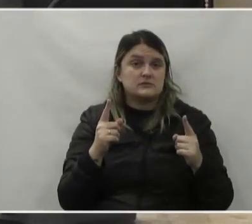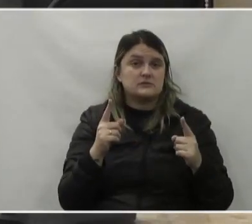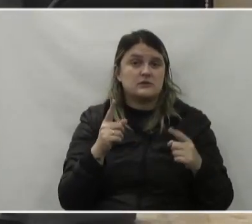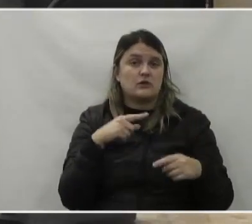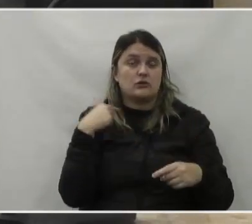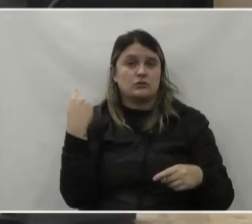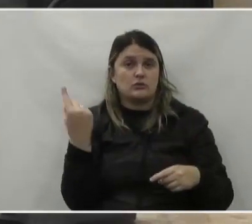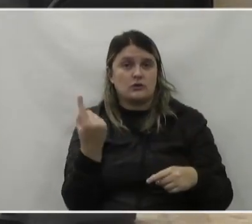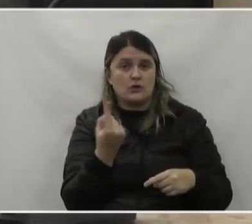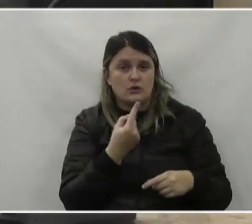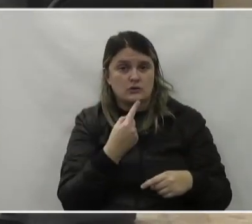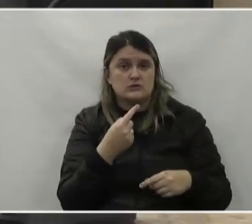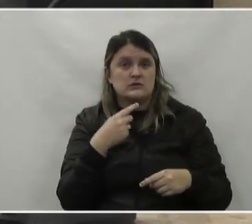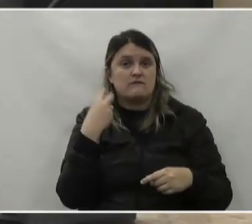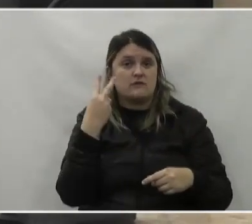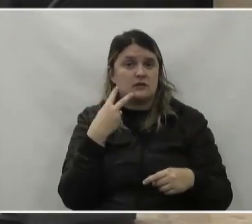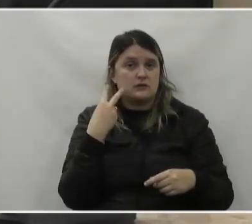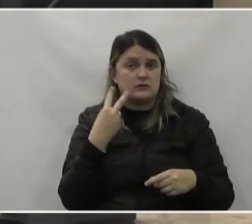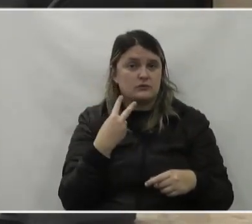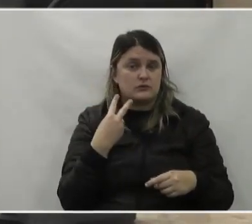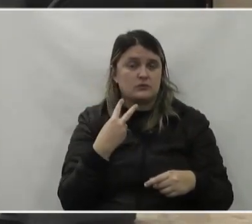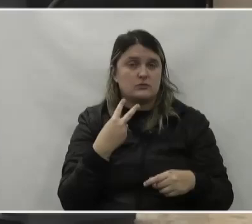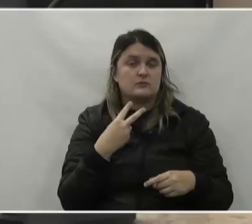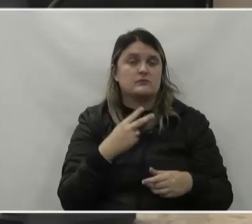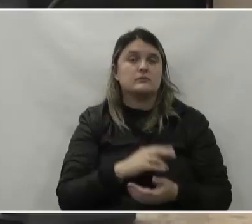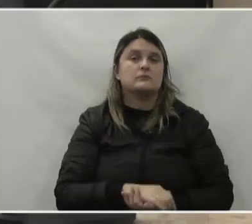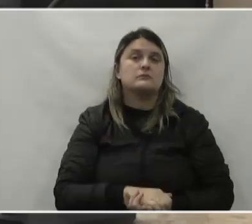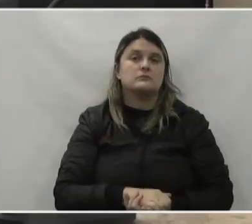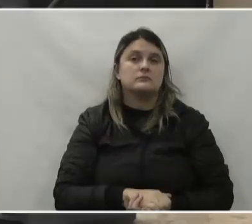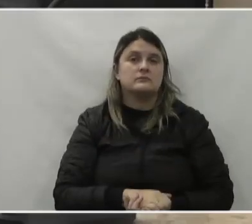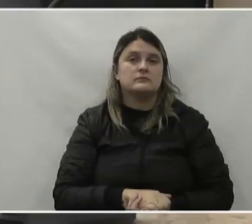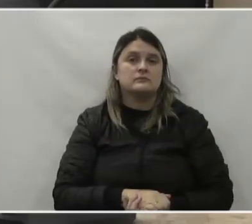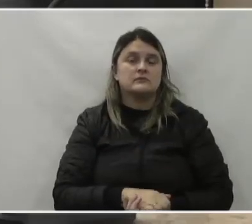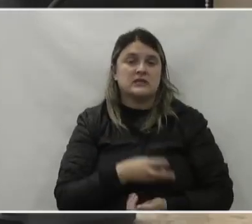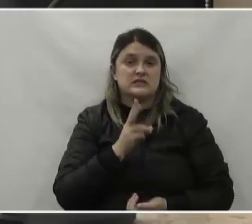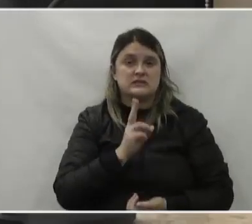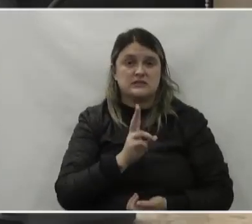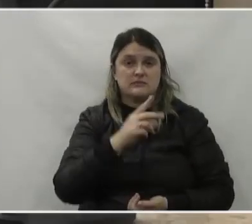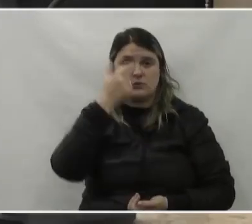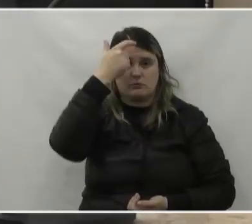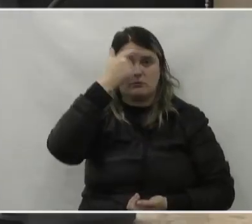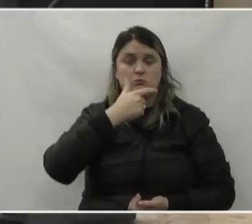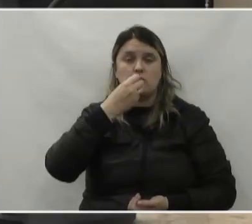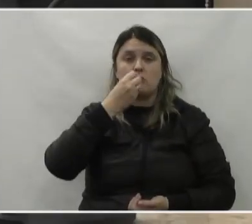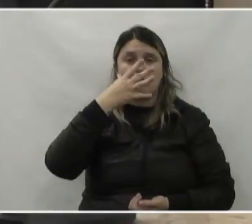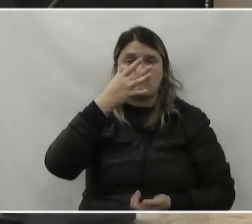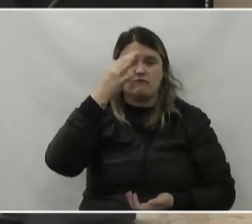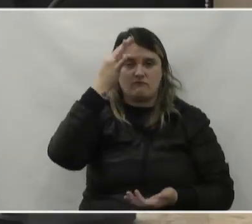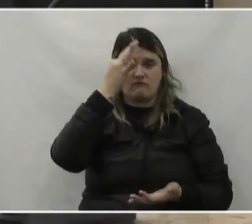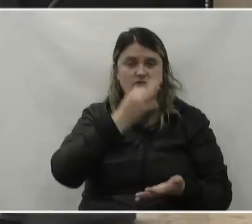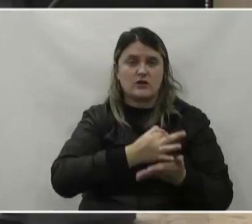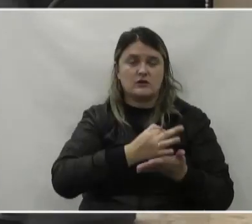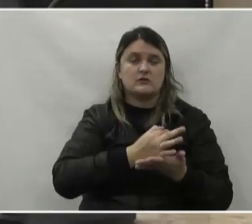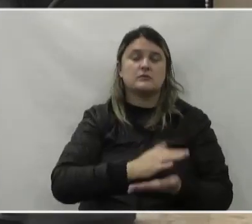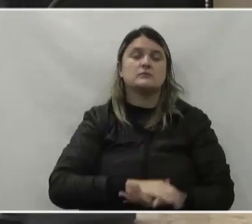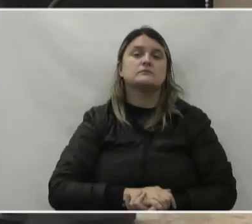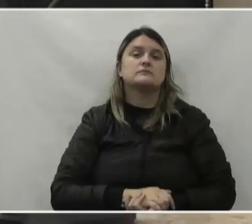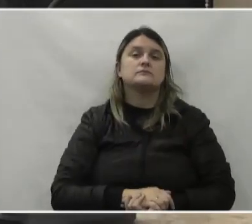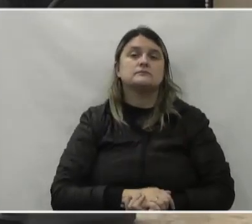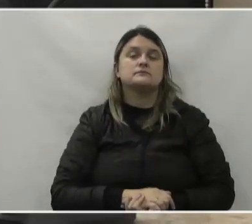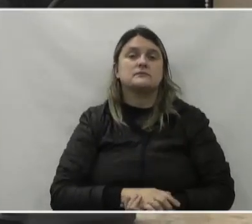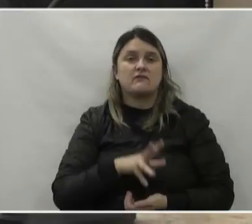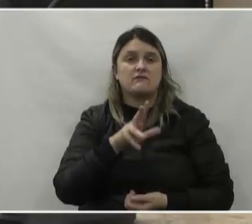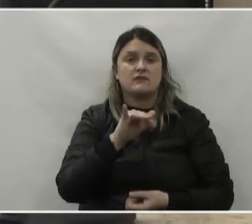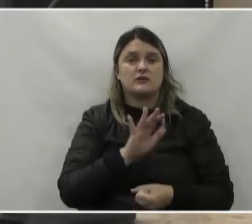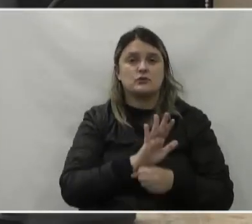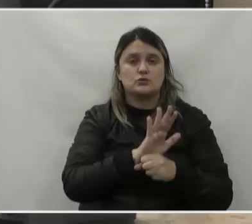nós aqui, enquanto vereadores, estamos agindo de plena boa-fé em prol aí